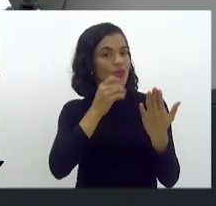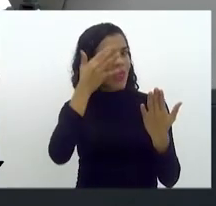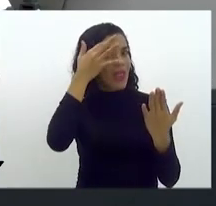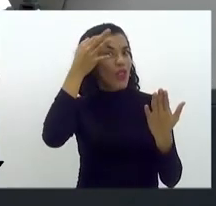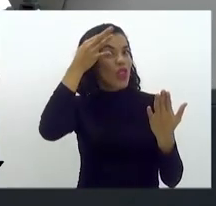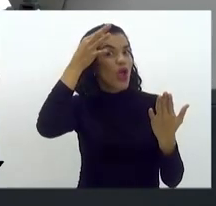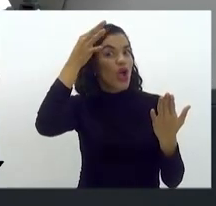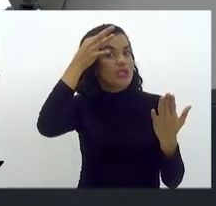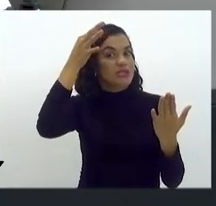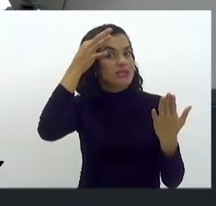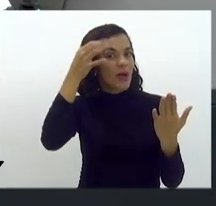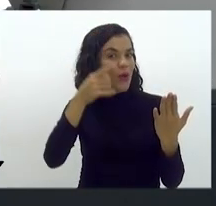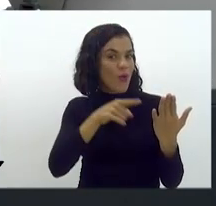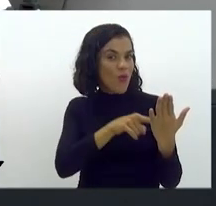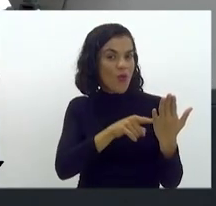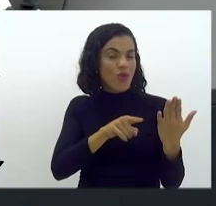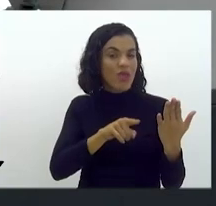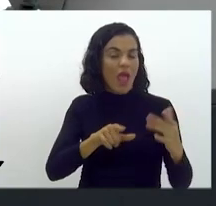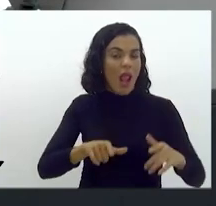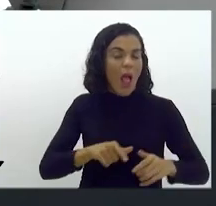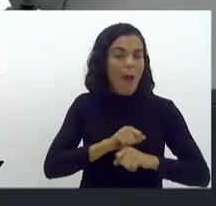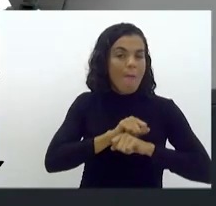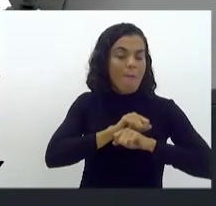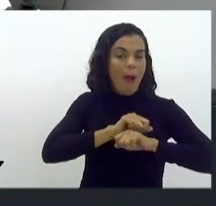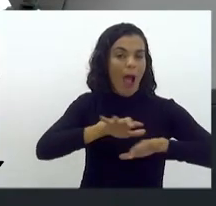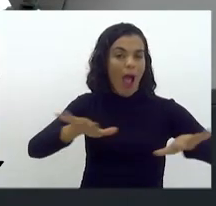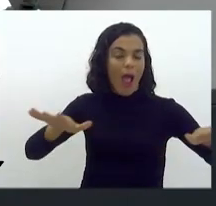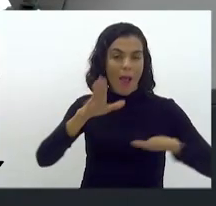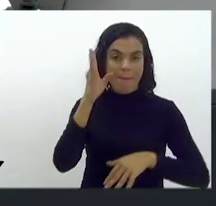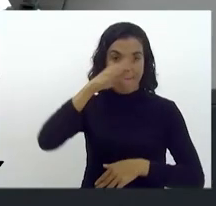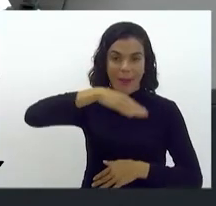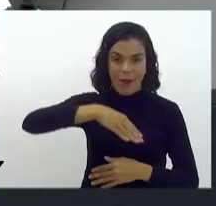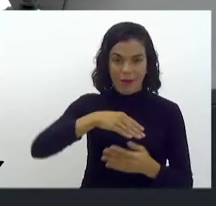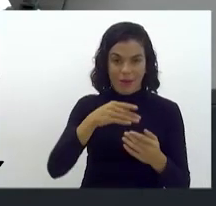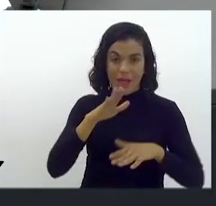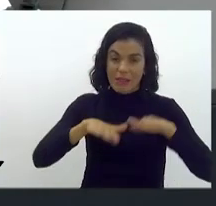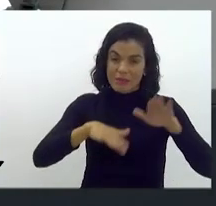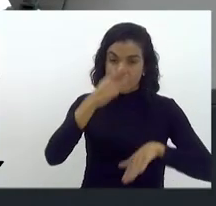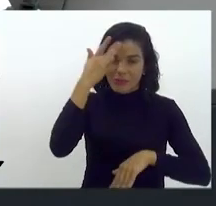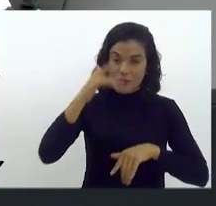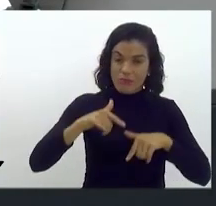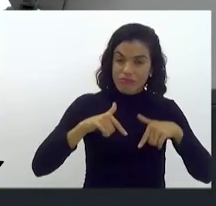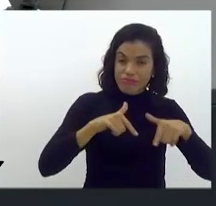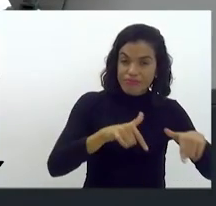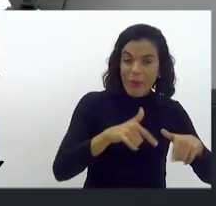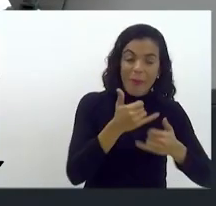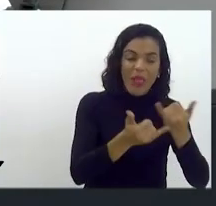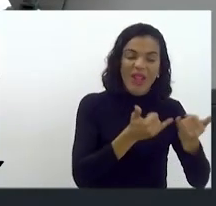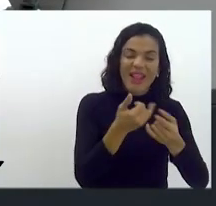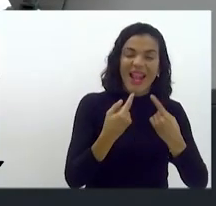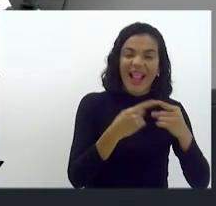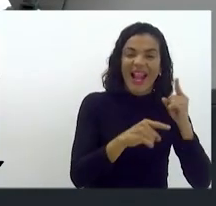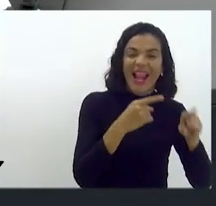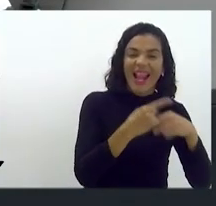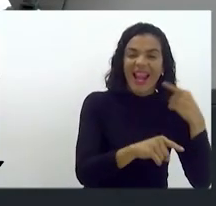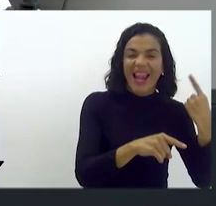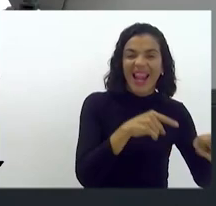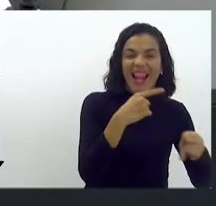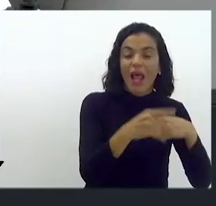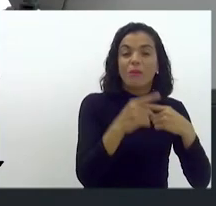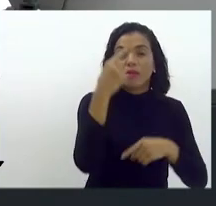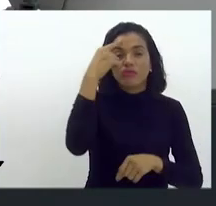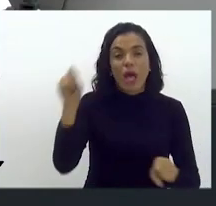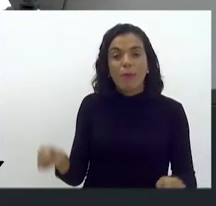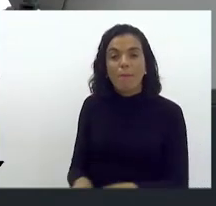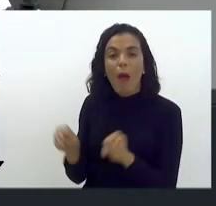exata do mal que ela tá causando às vezes é uma pessoa querendo agir de forma jocosa de forma brincadeira só que não sabe o prejuízo que ele